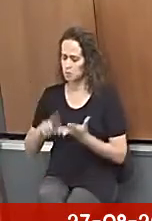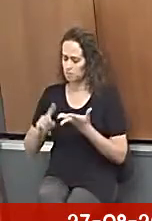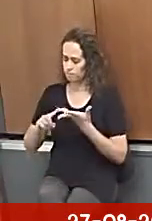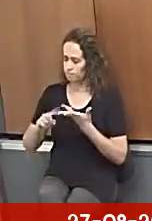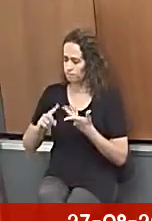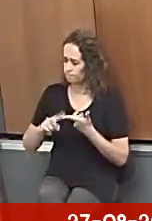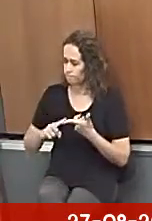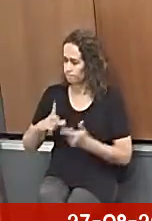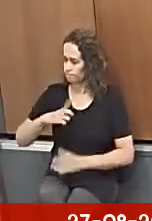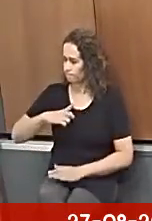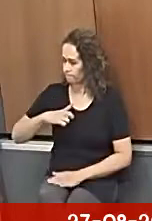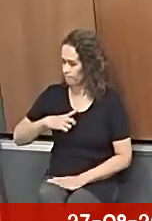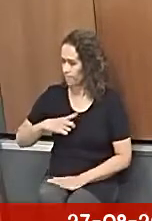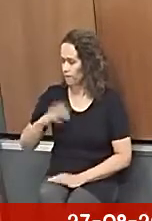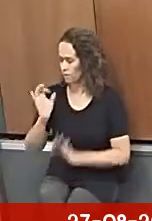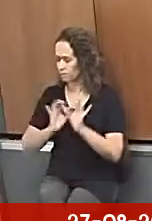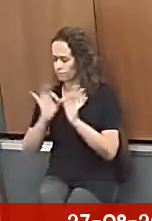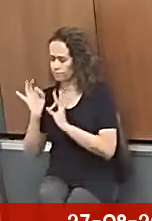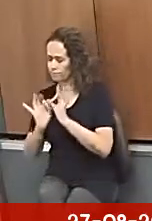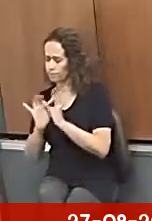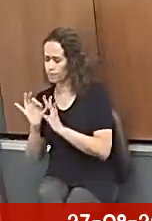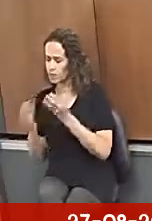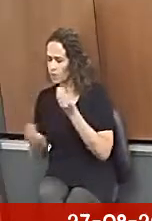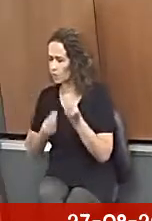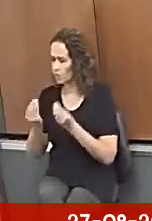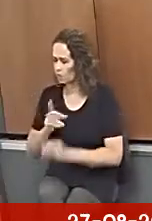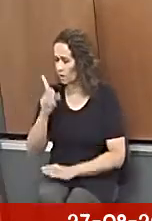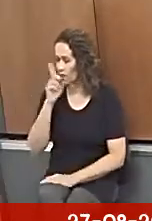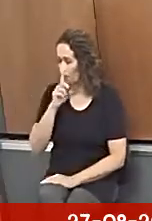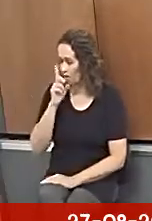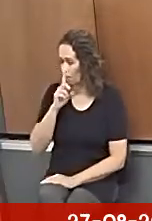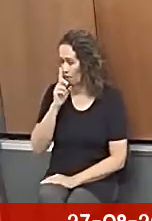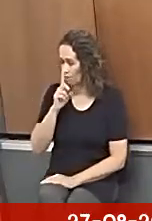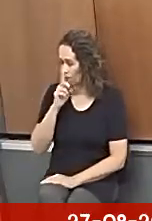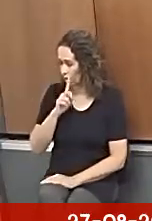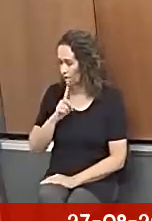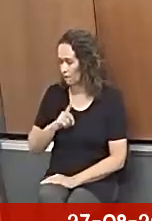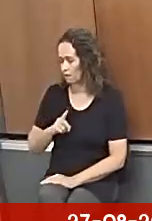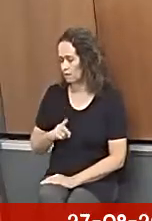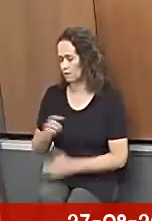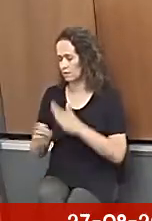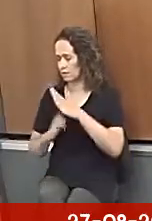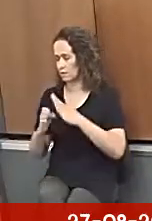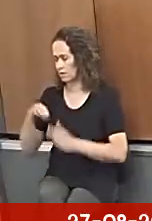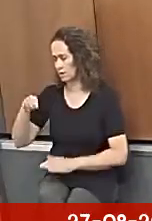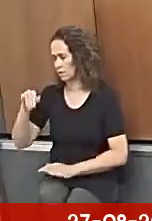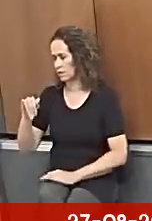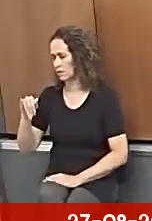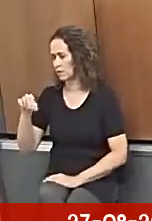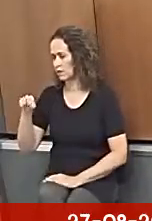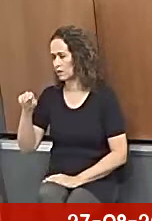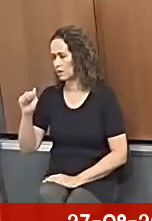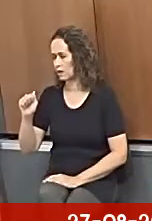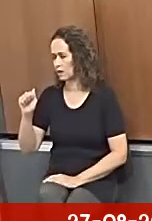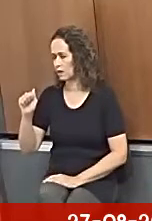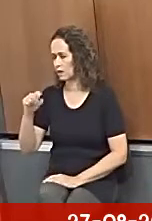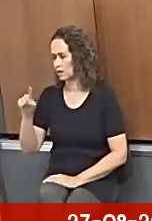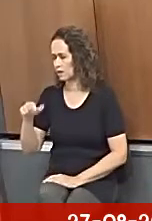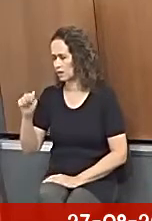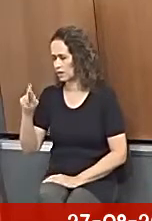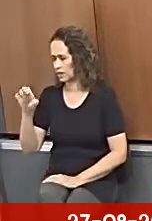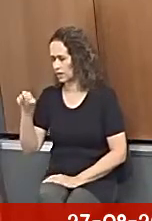sobre as falhas cometidas pela minas arenas sobre a falta de acessibilidade